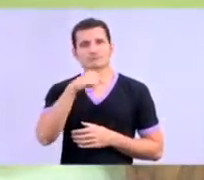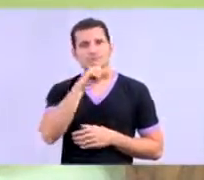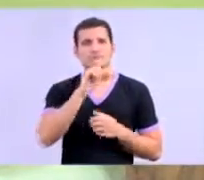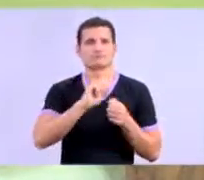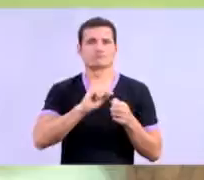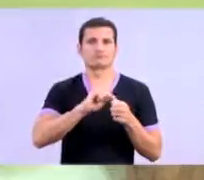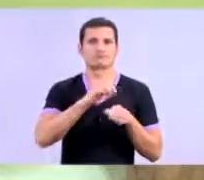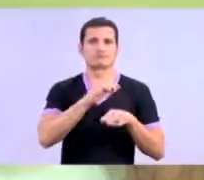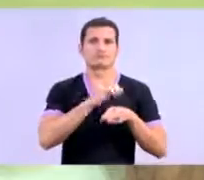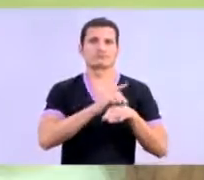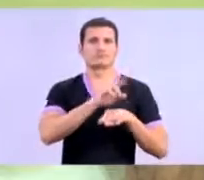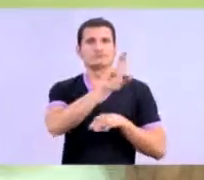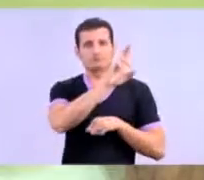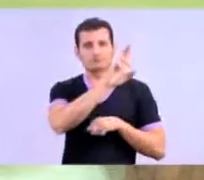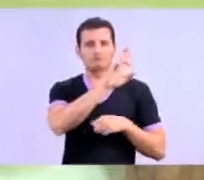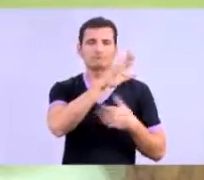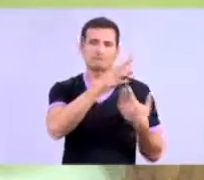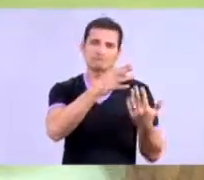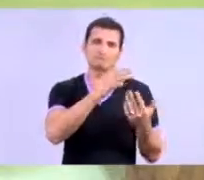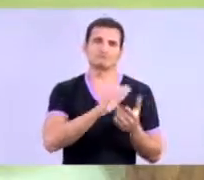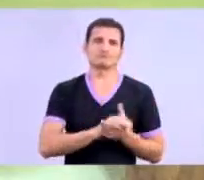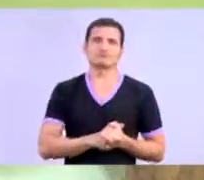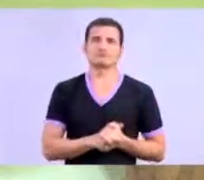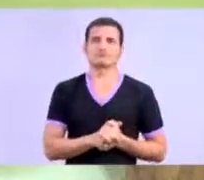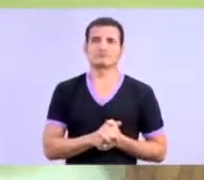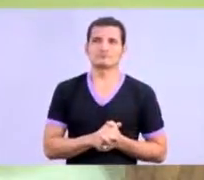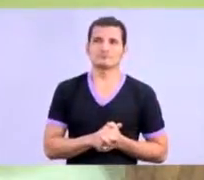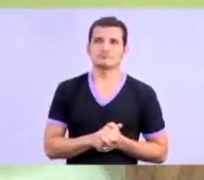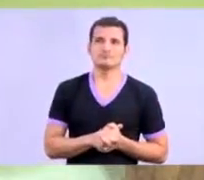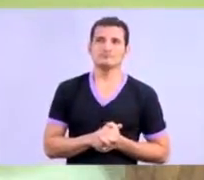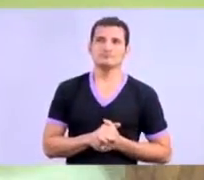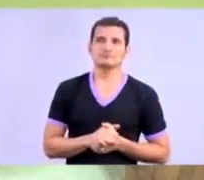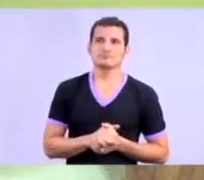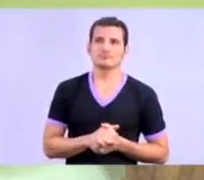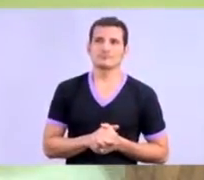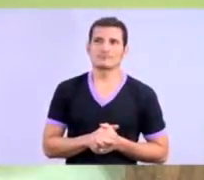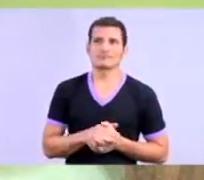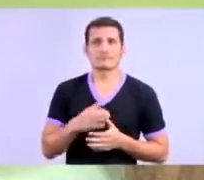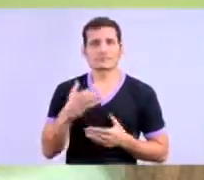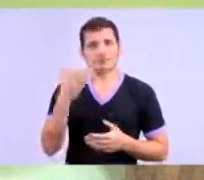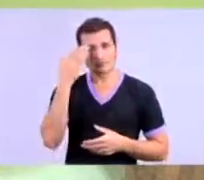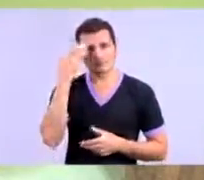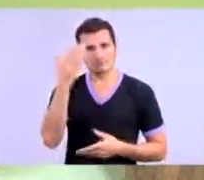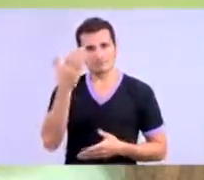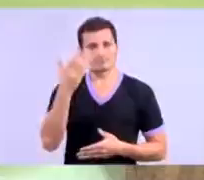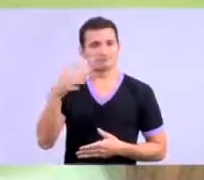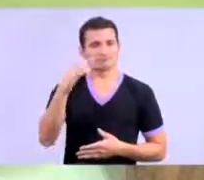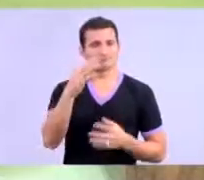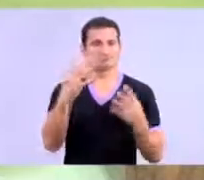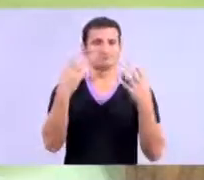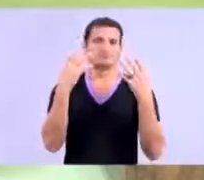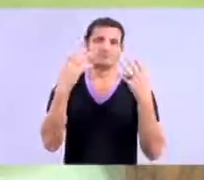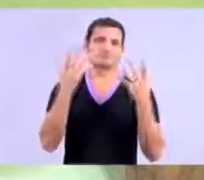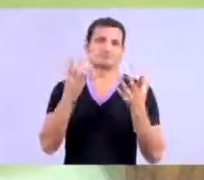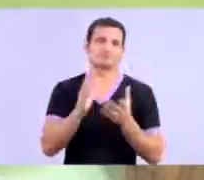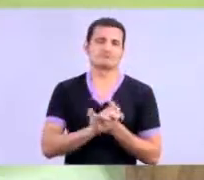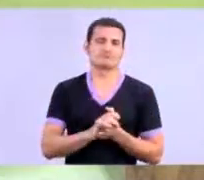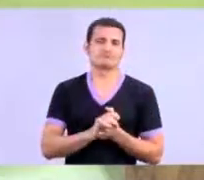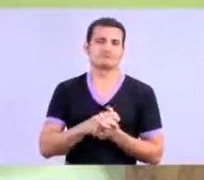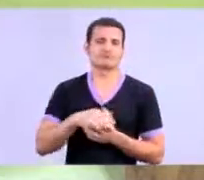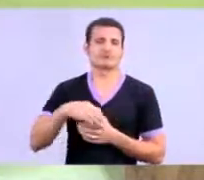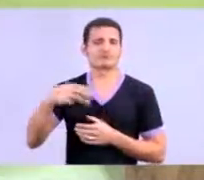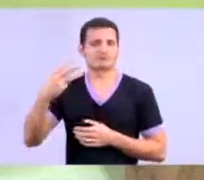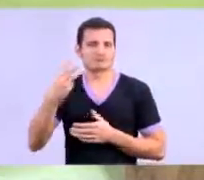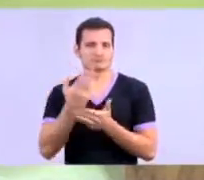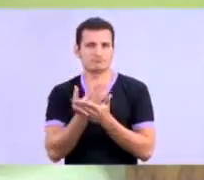e volto em breve para a gente continuar o nosso papo, tá certo? De qualquer maneira, agradeço muito a atenção que houve nessas 3 aulas. Foi um